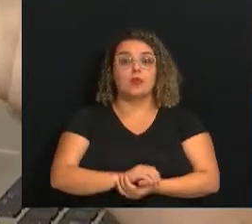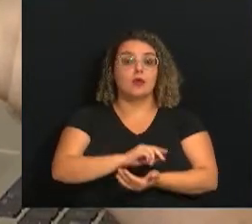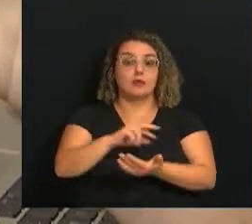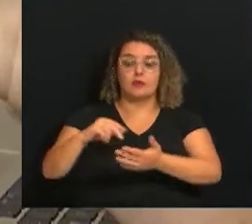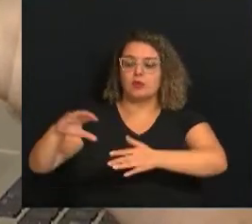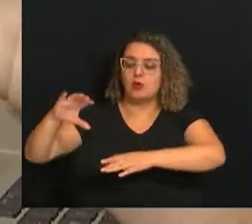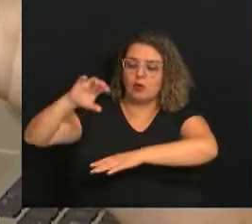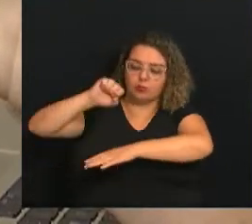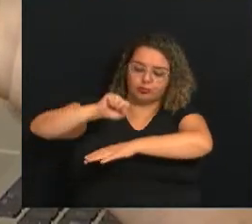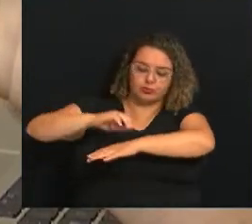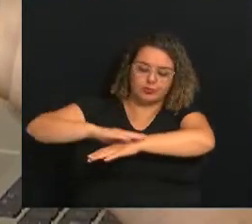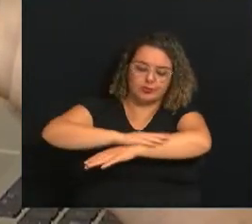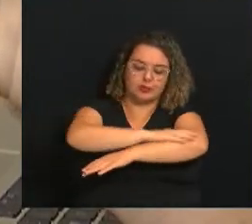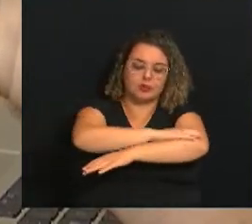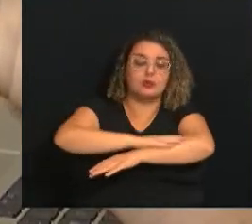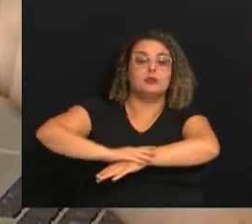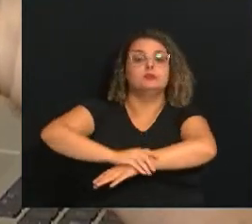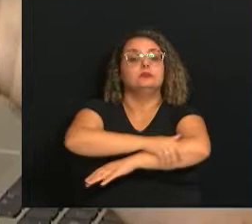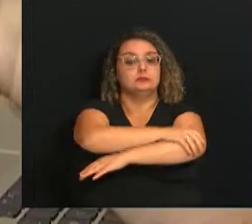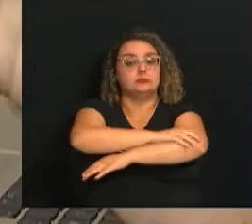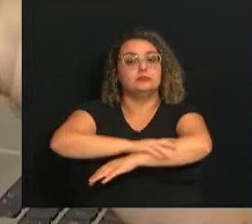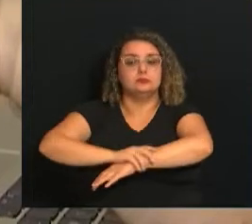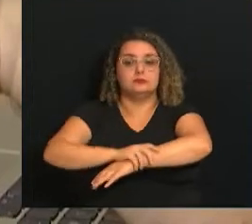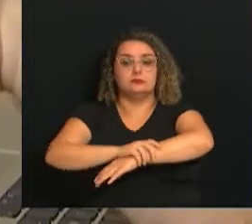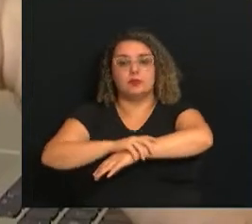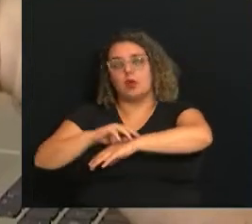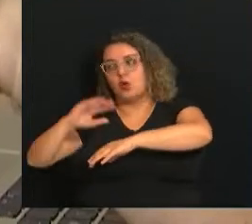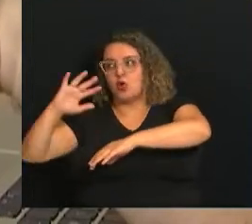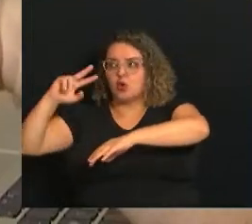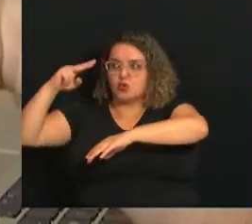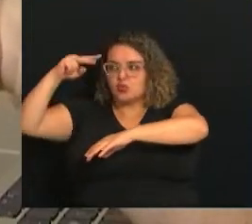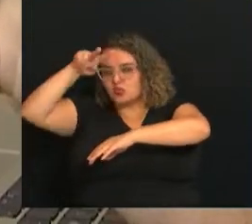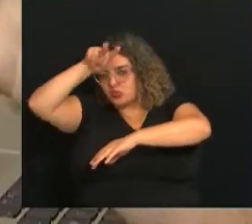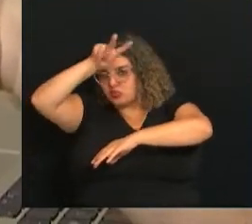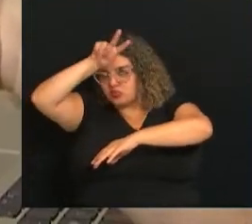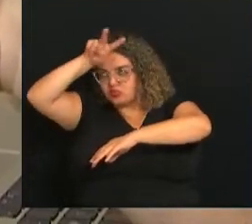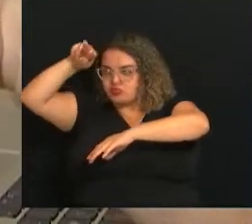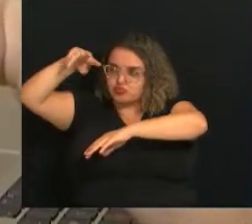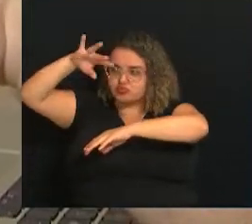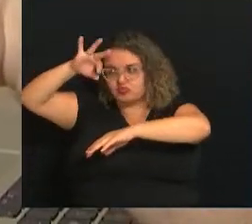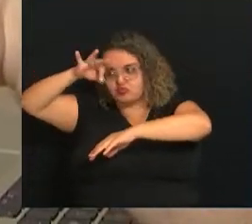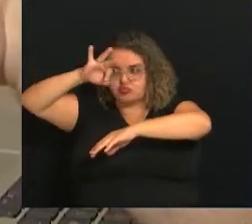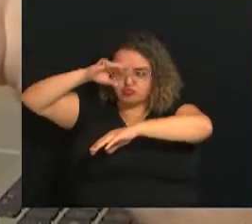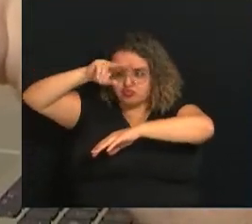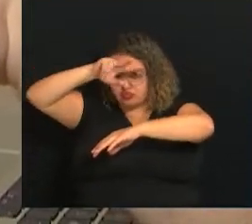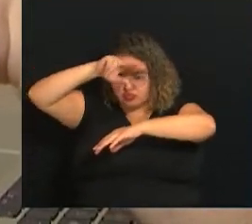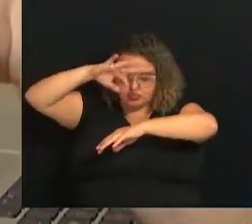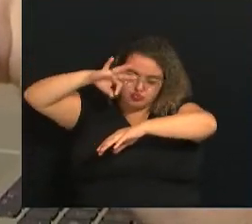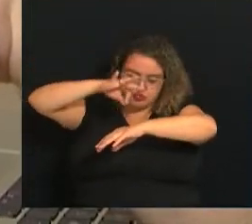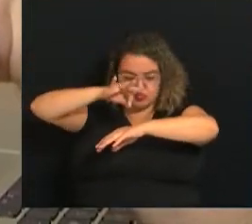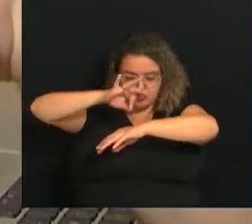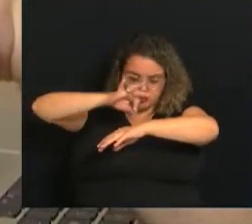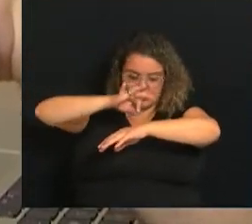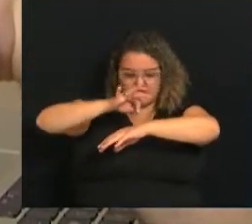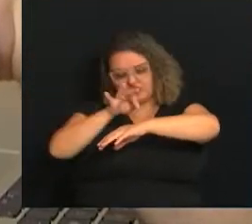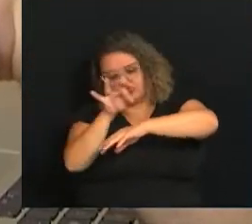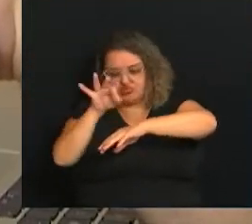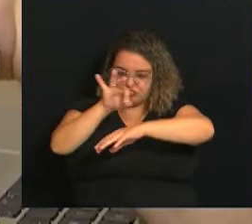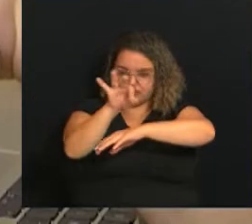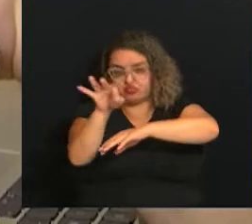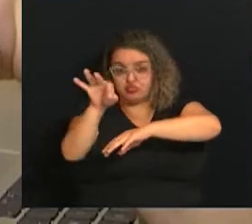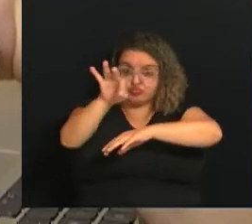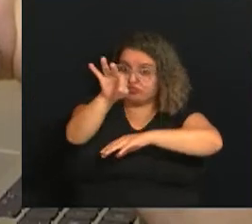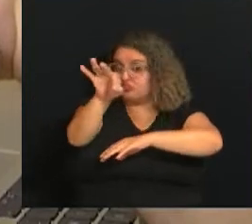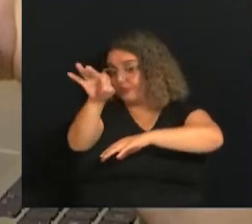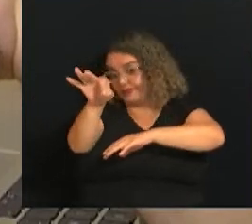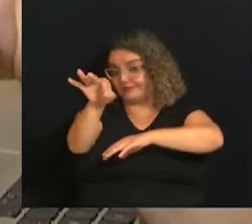habitualmente usa, eles atuam justamente nas antenas desses bichos, bloqueando os receptores, por exemplo, do dióxido de carbono, que é o gás carbônico. Então ele não identifica, e